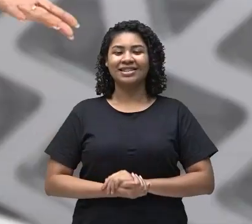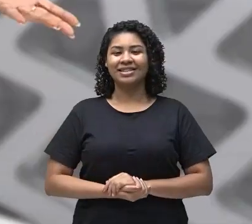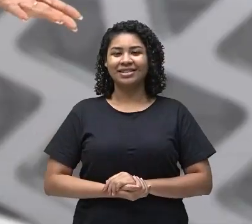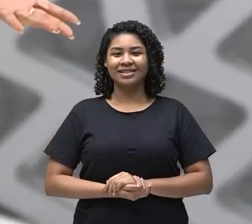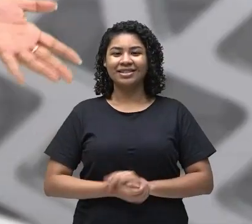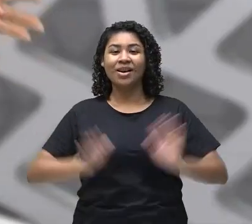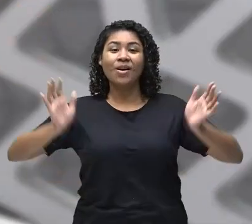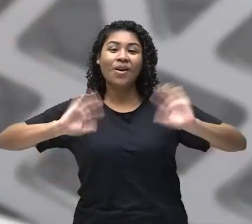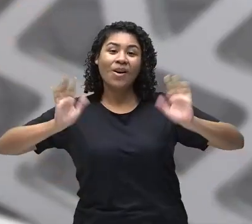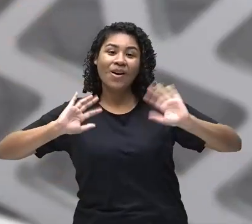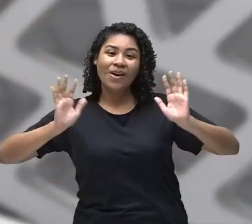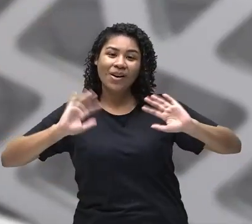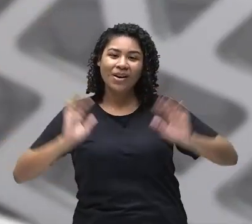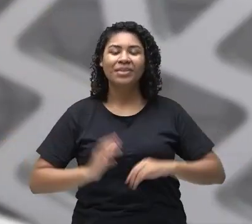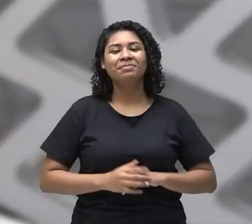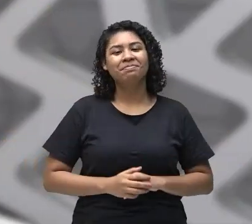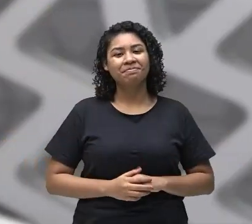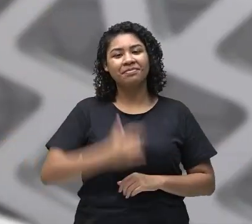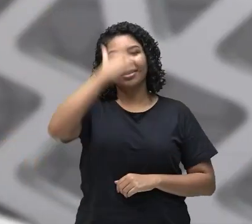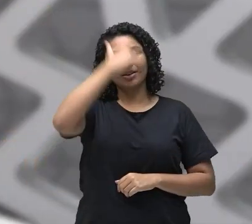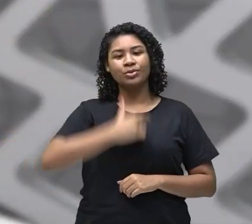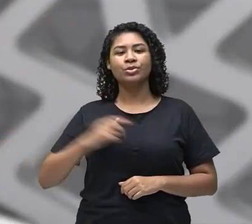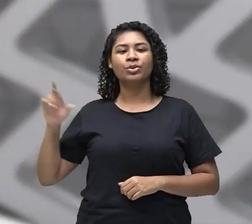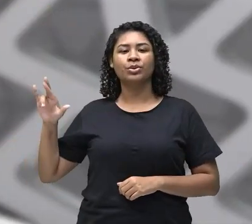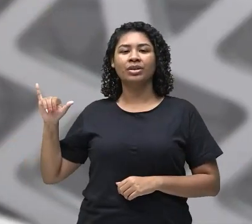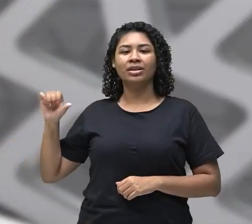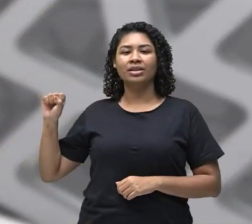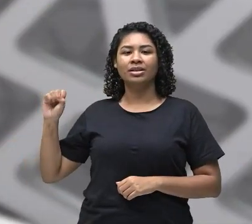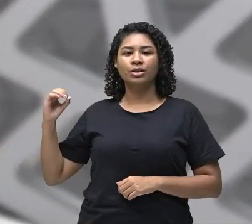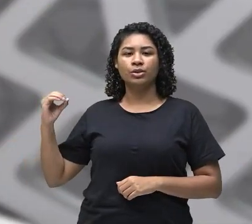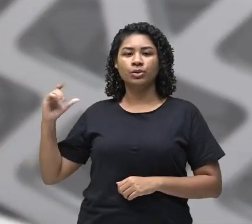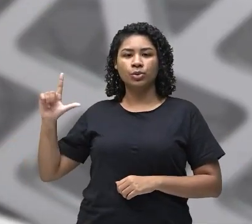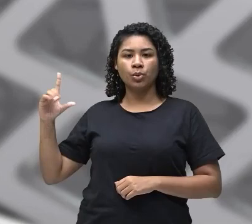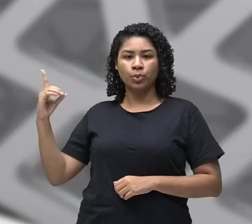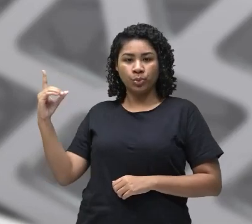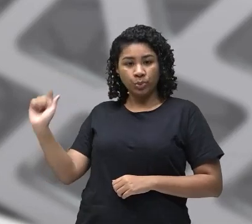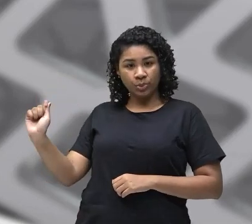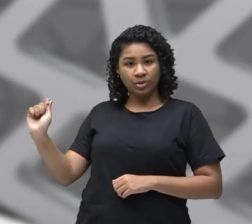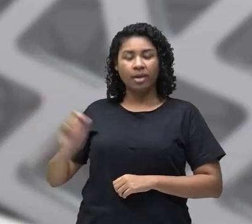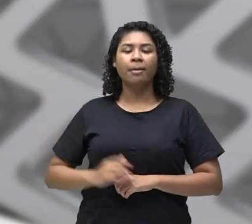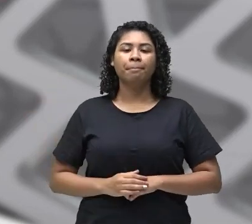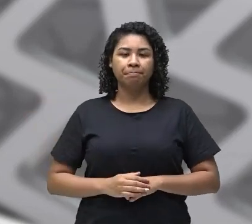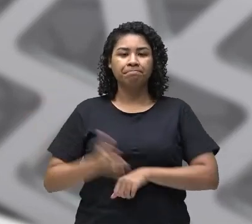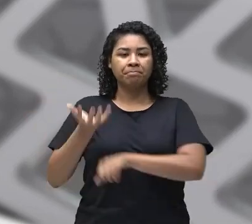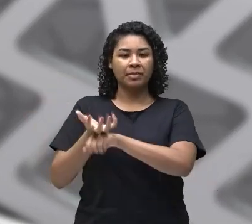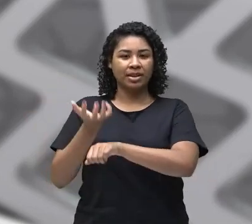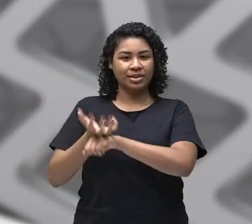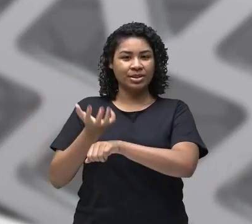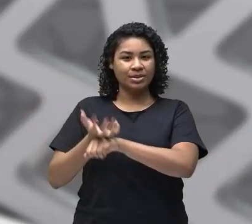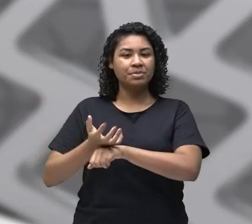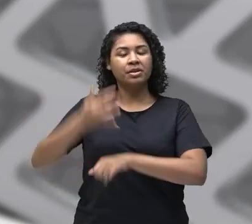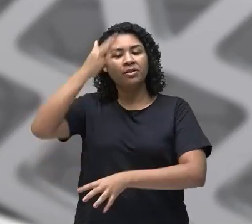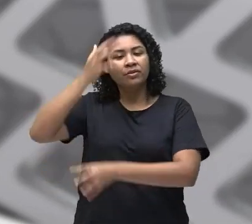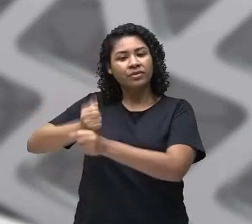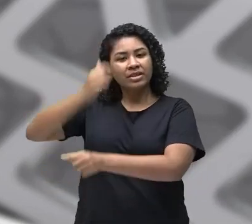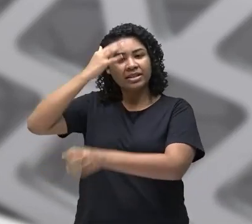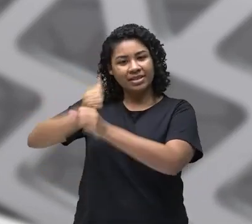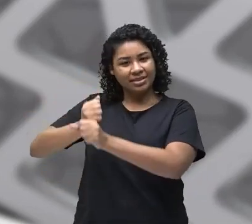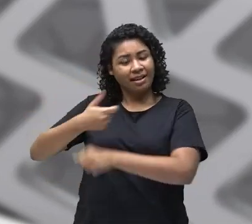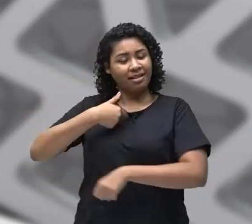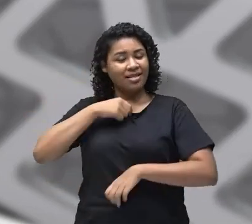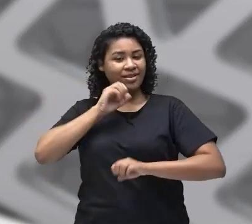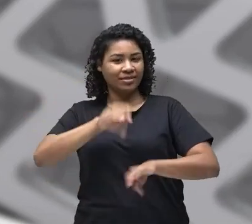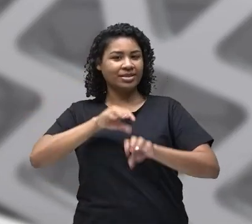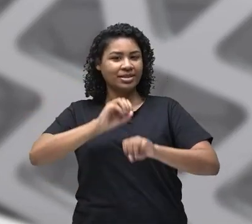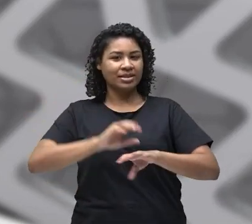Olá pessoal eu sou a professora risoda Farias do componente curricular de física